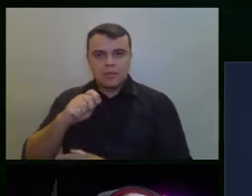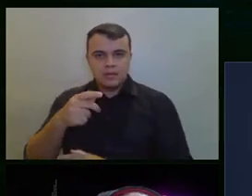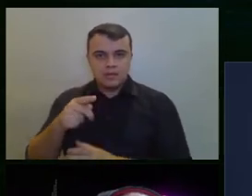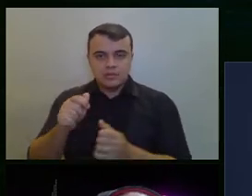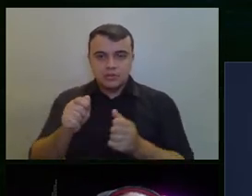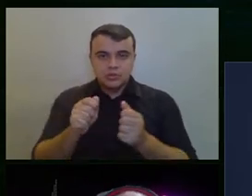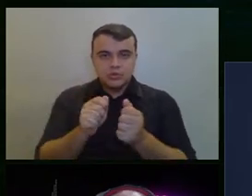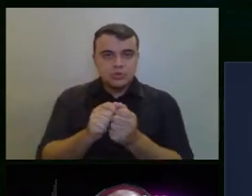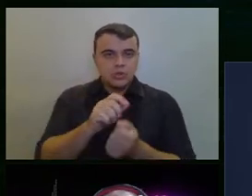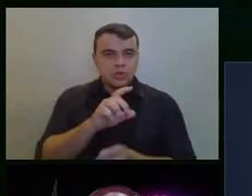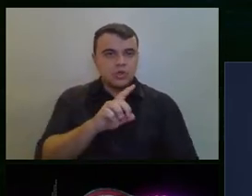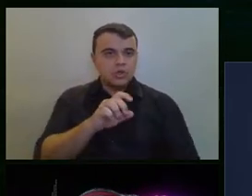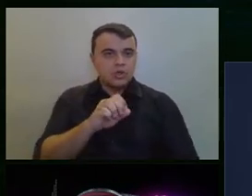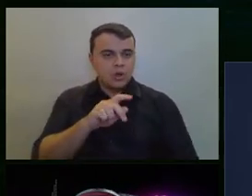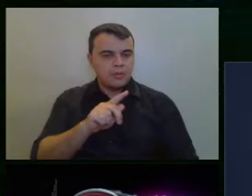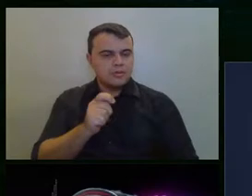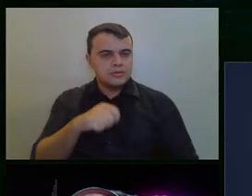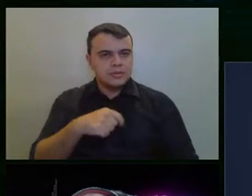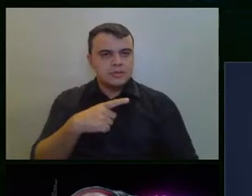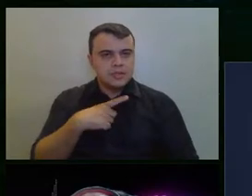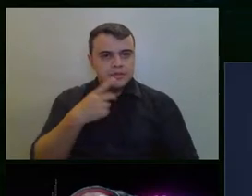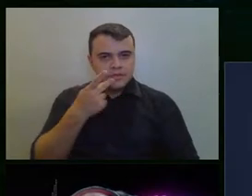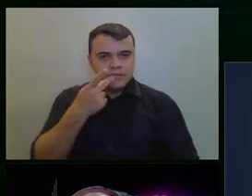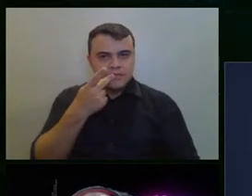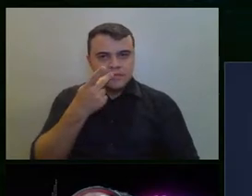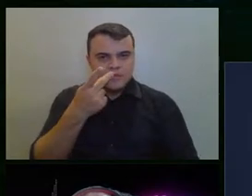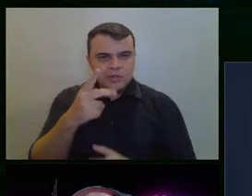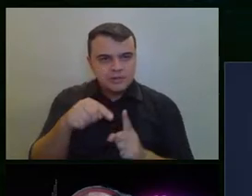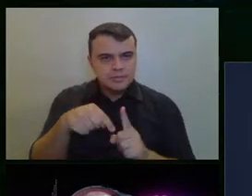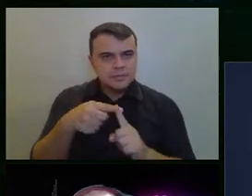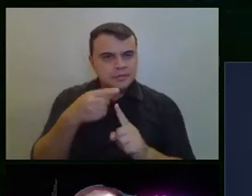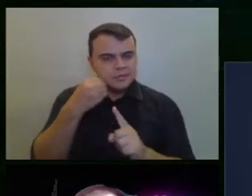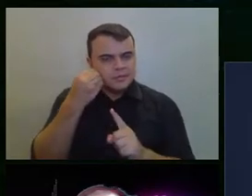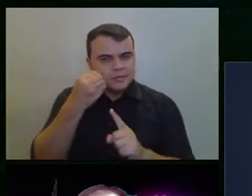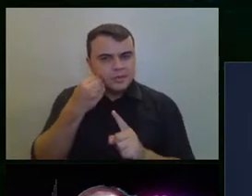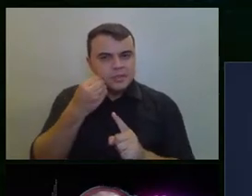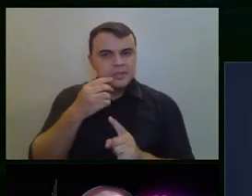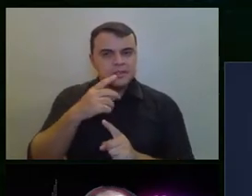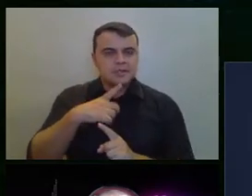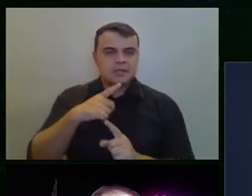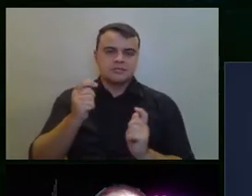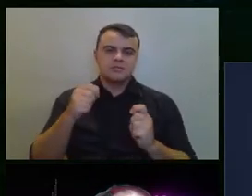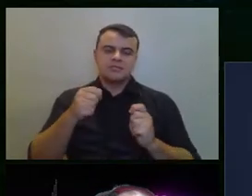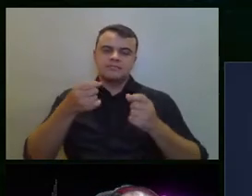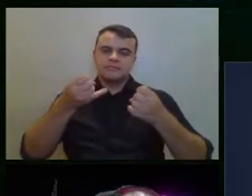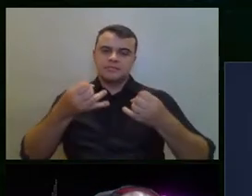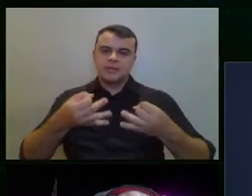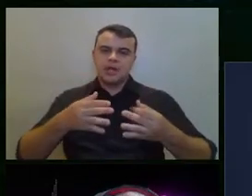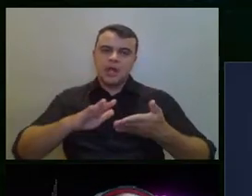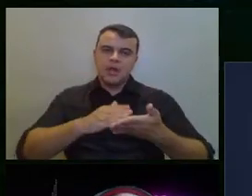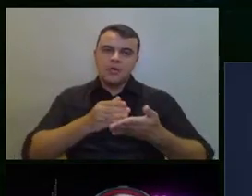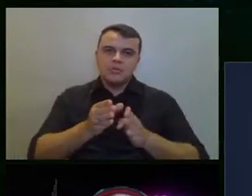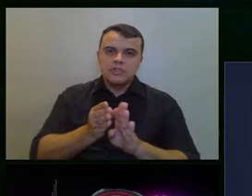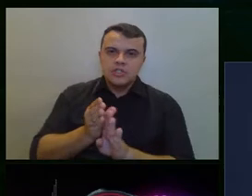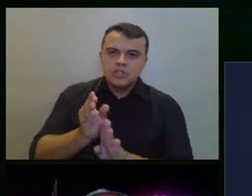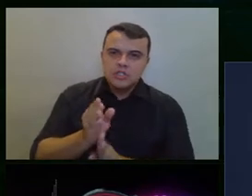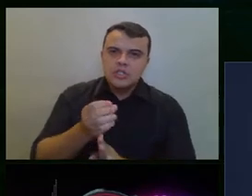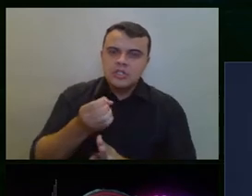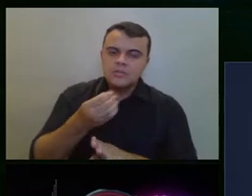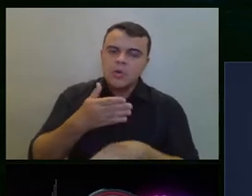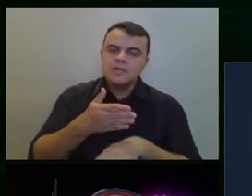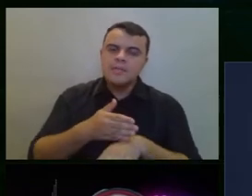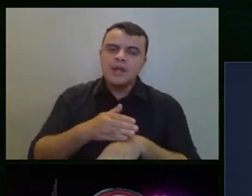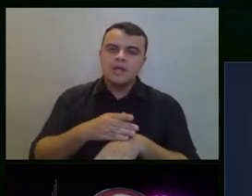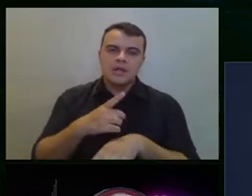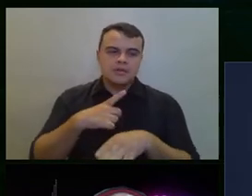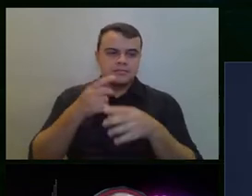aí de docker file Você vai trazer um pouco da experiência do Denilson ali porque ele vai te passar algumas dicas algumas boas práticas que